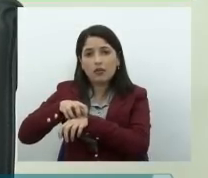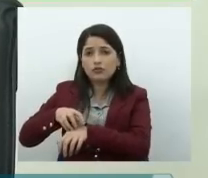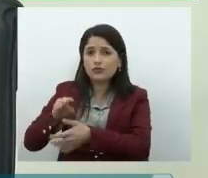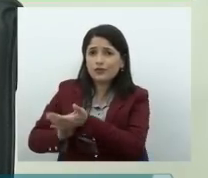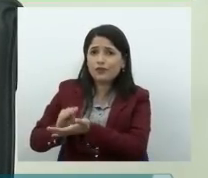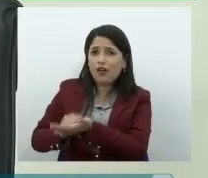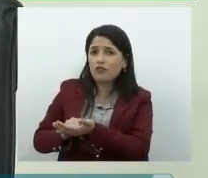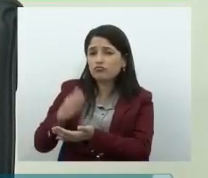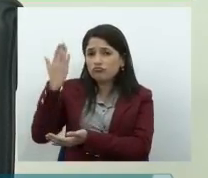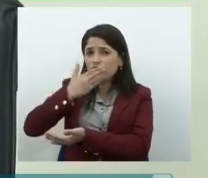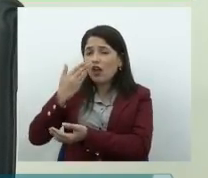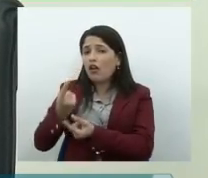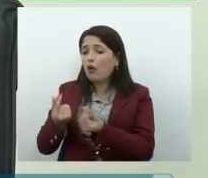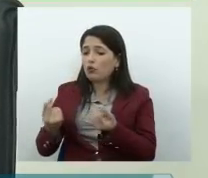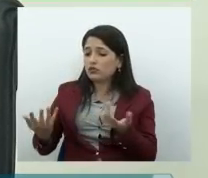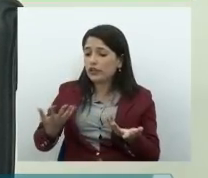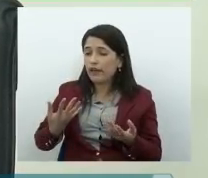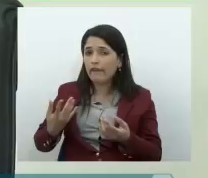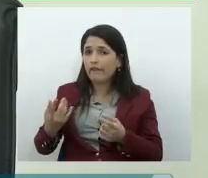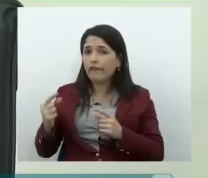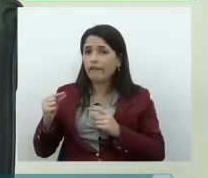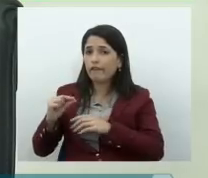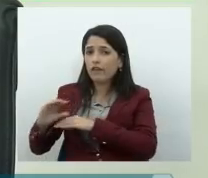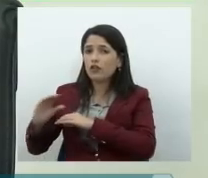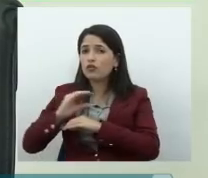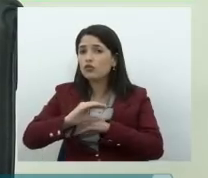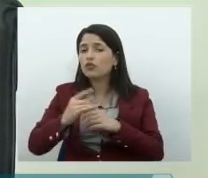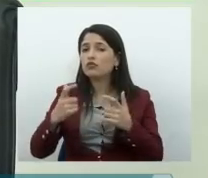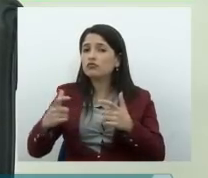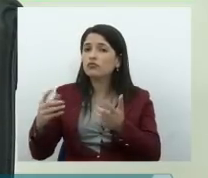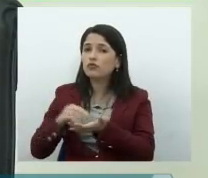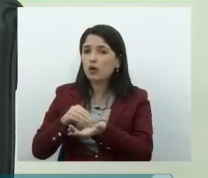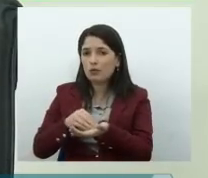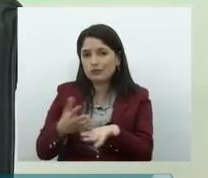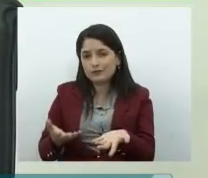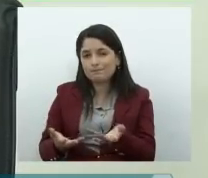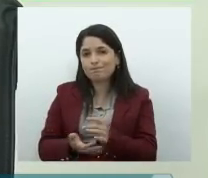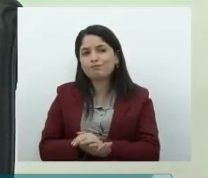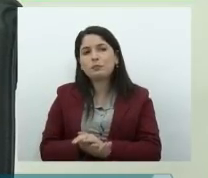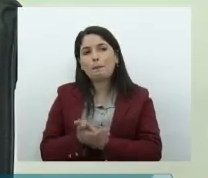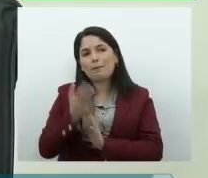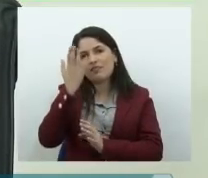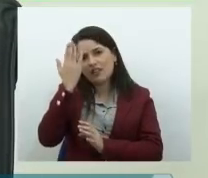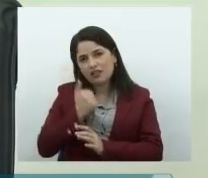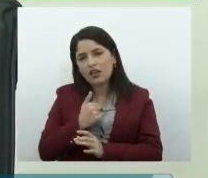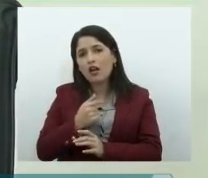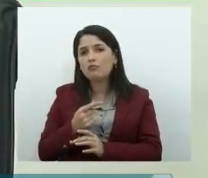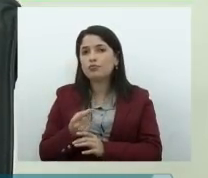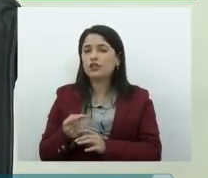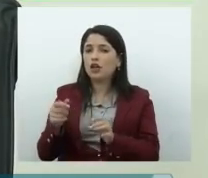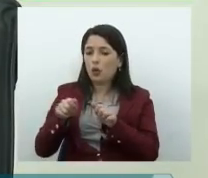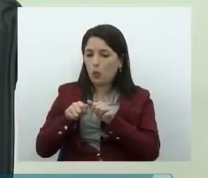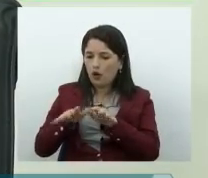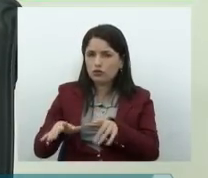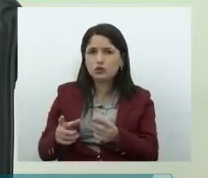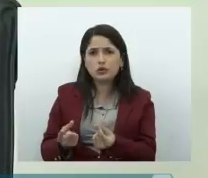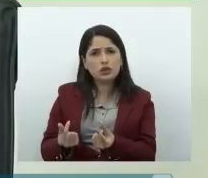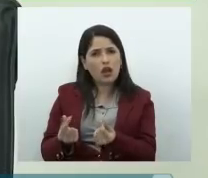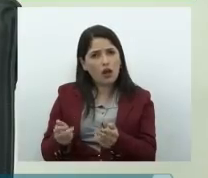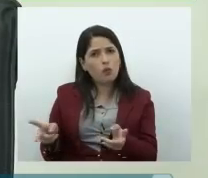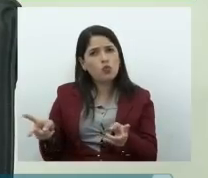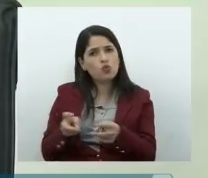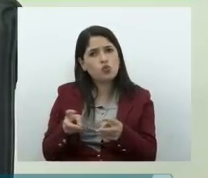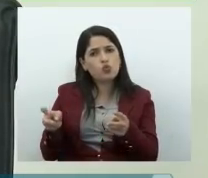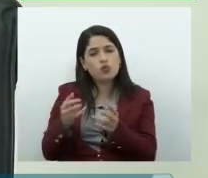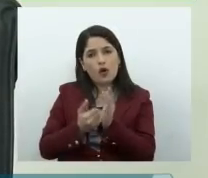8 anos, a gente percebe que o orçamento da cidade é um orçamento pujante, que se bem aplicado, se cada centavo for para o seu devido